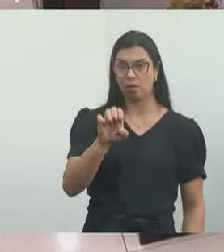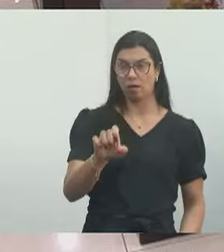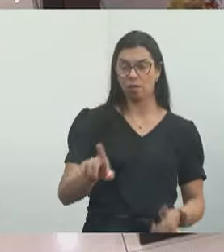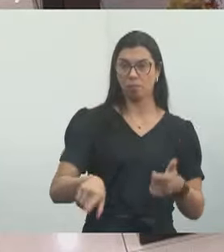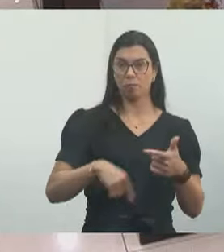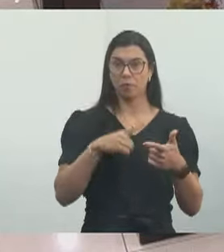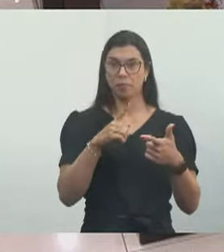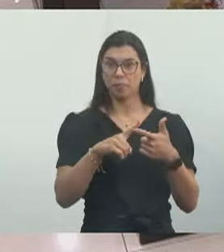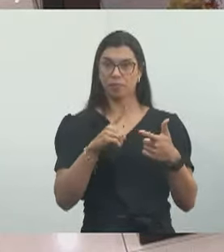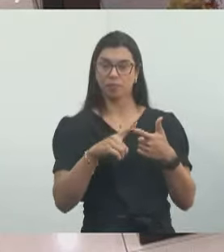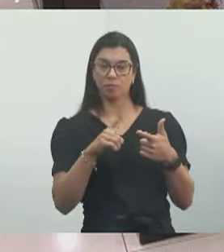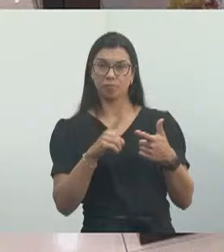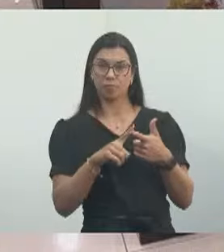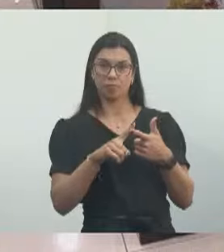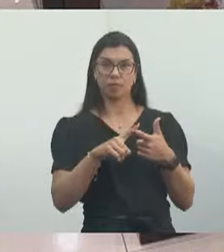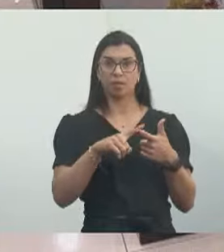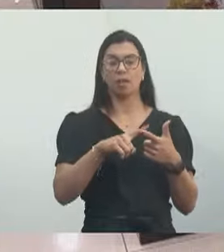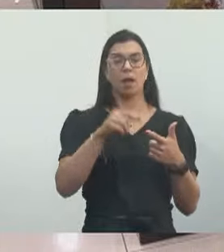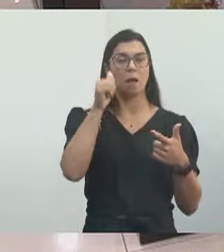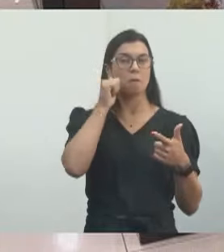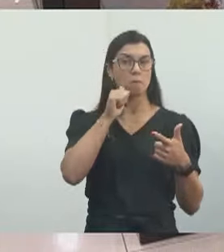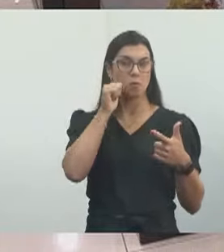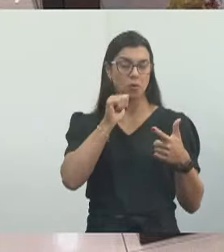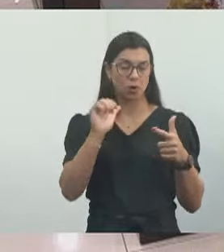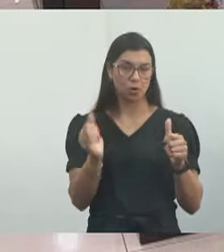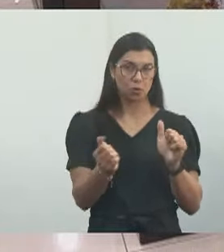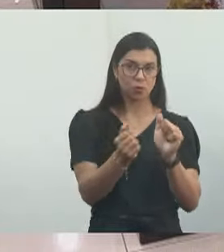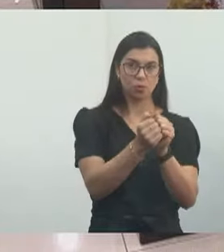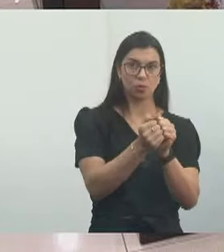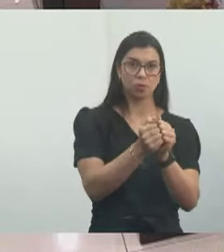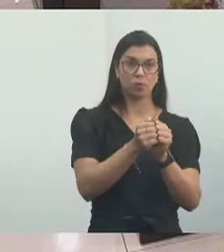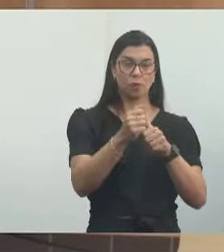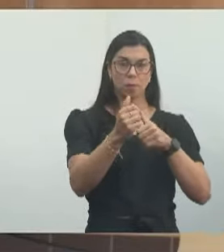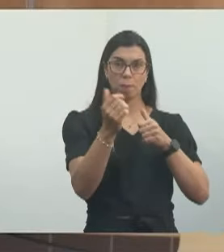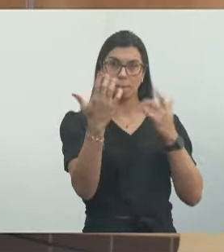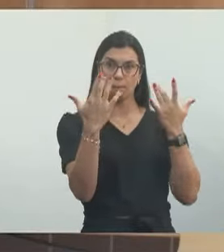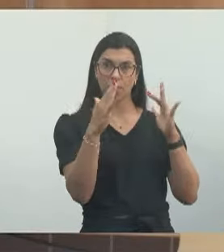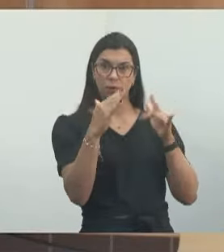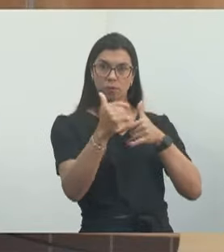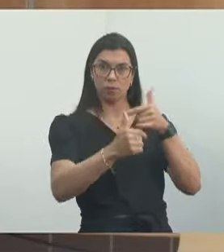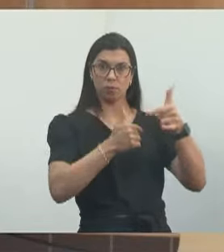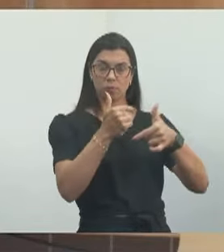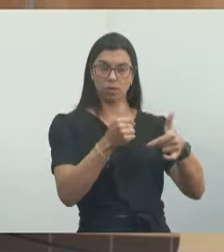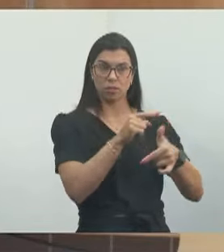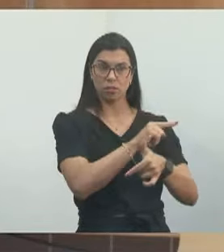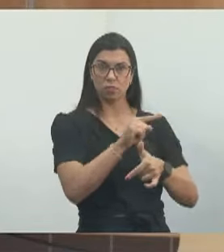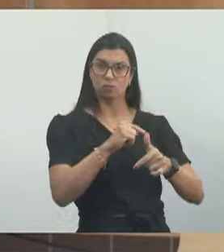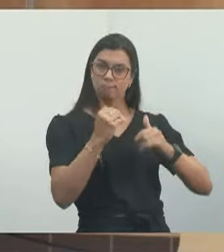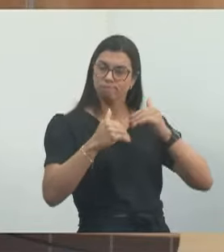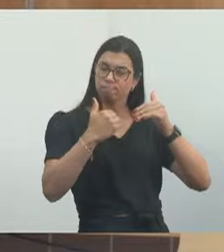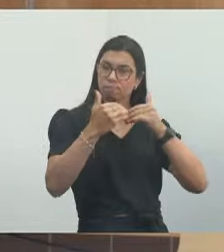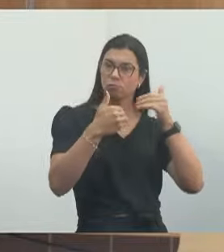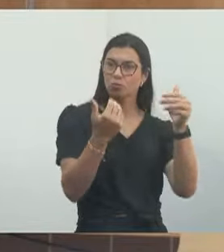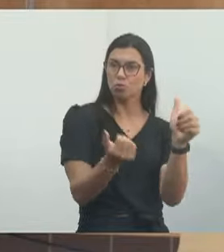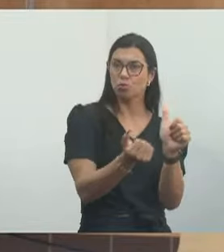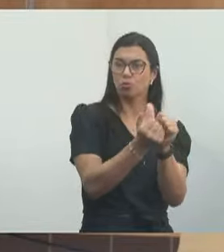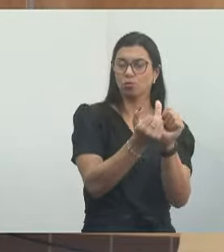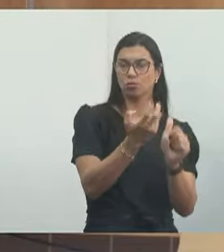parceira de trabalho. Muito obrigada pela presença e parabéns pelo trabalho que vocês desenvolvem junto à Fundação